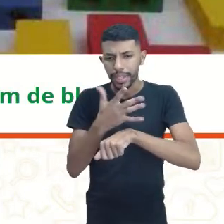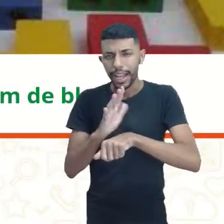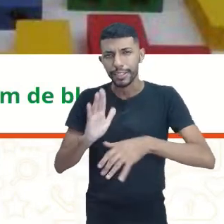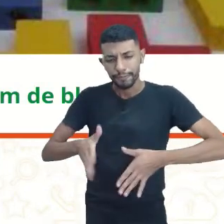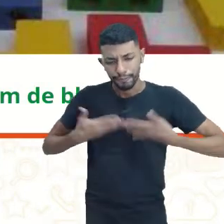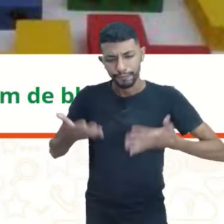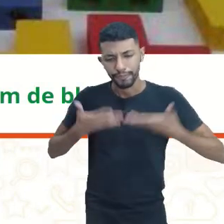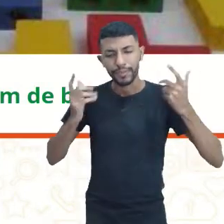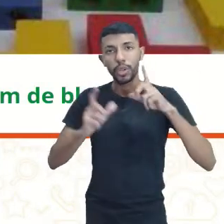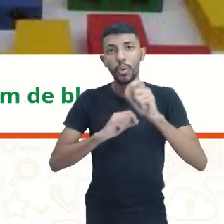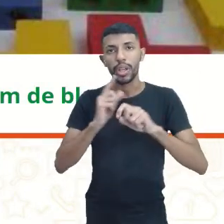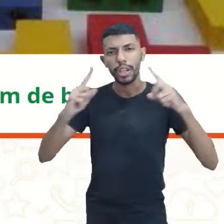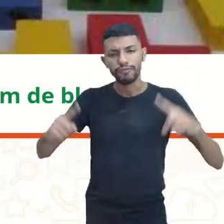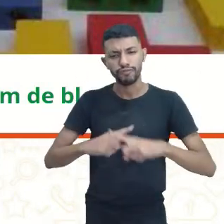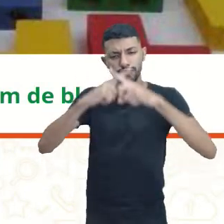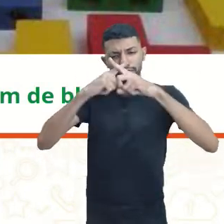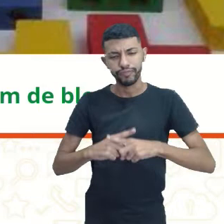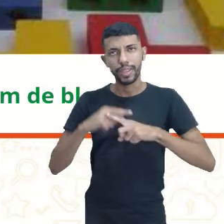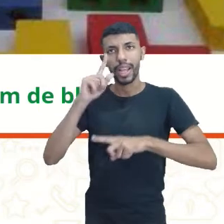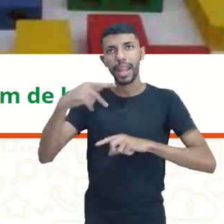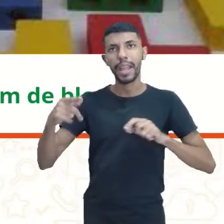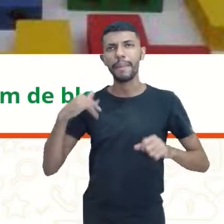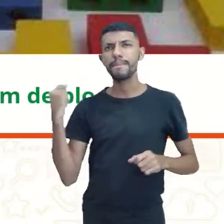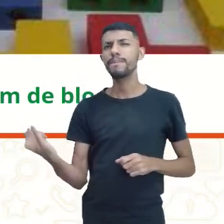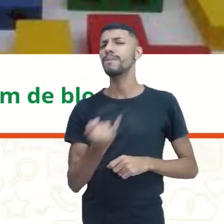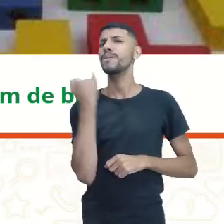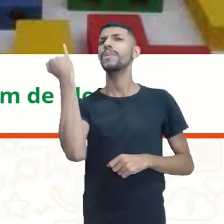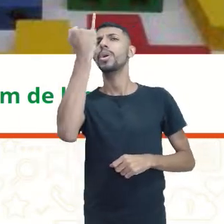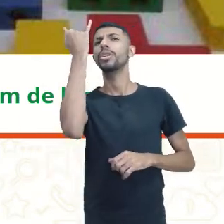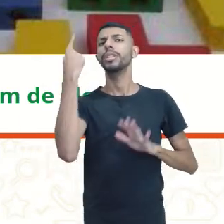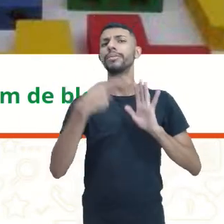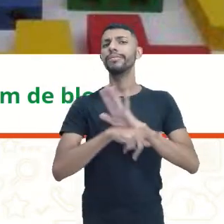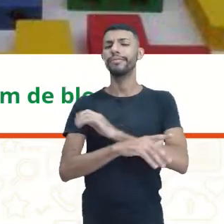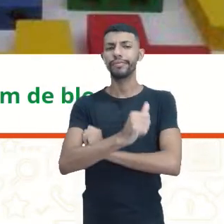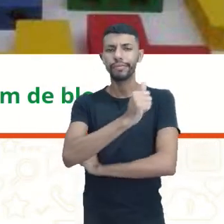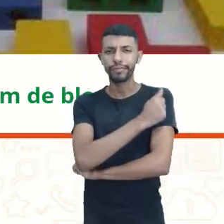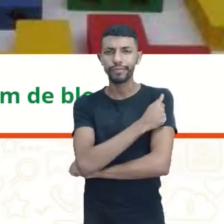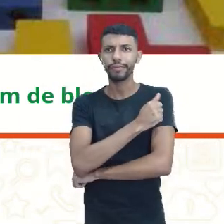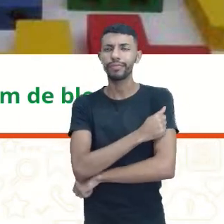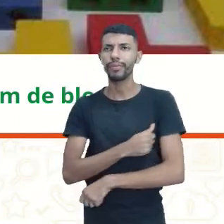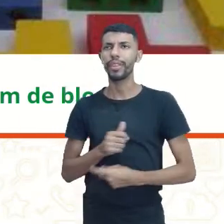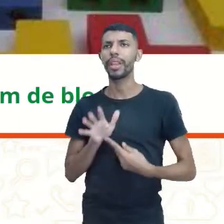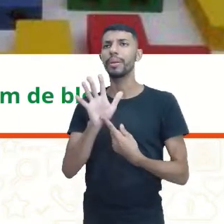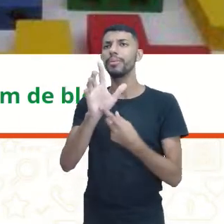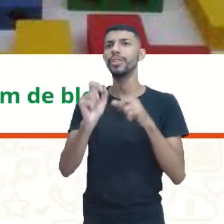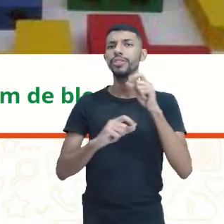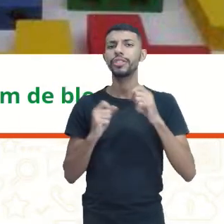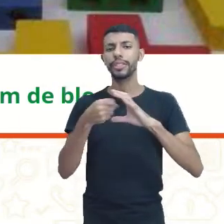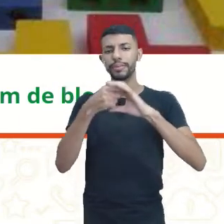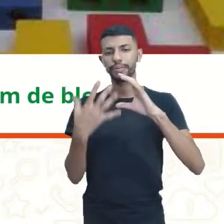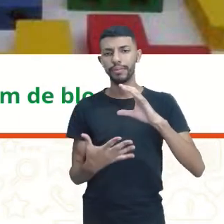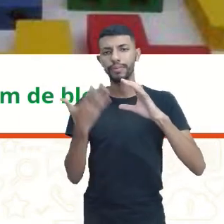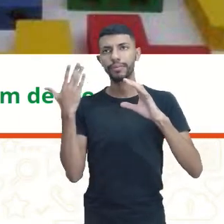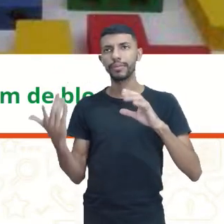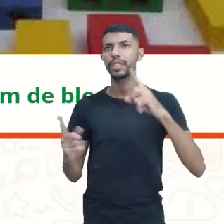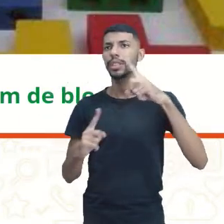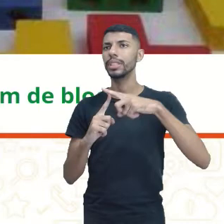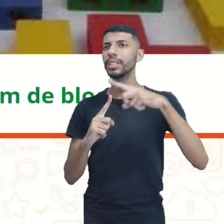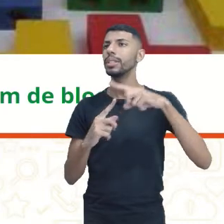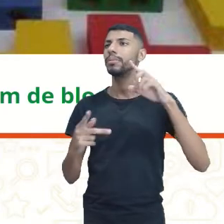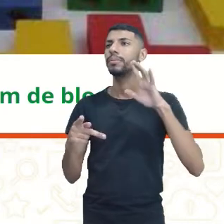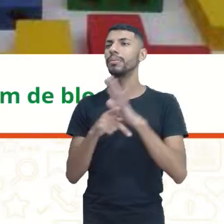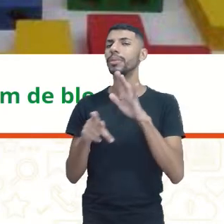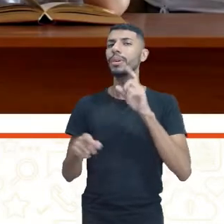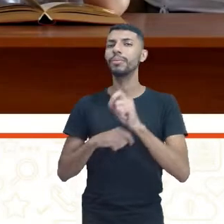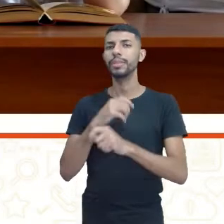atividades de desafio, elas são bastante importantes para esse estudante que apresenta essas características típicas do